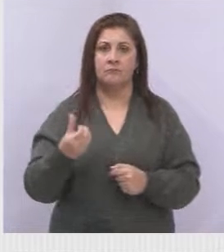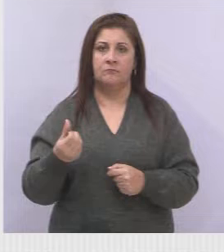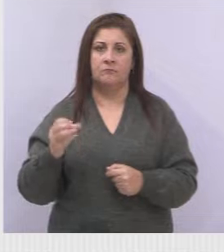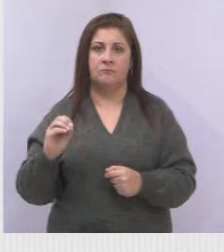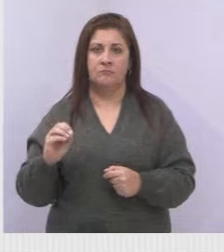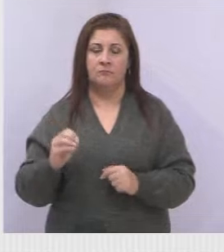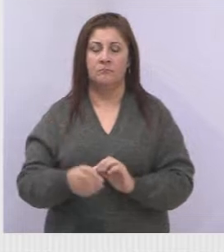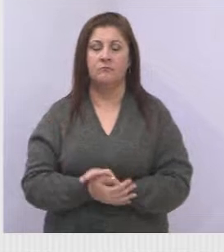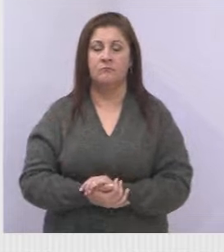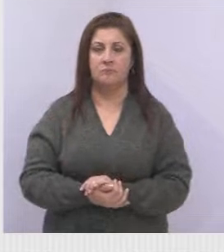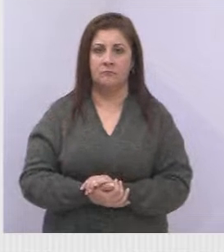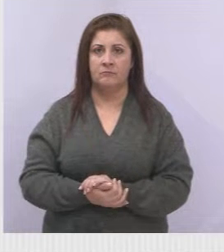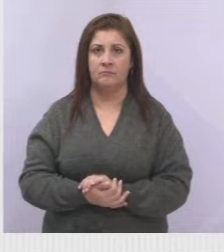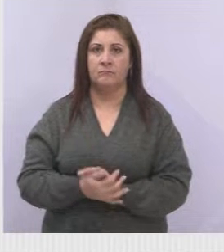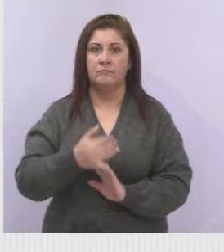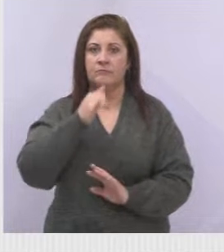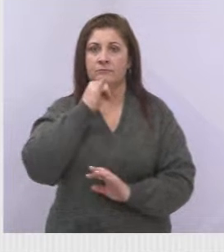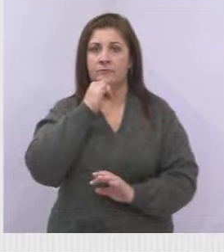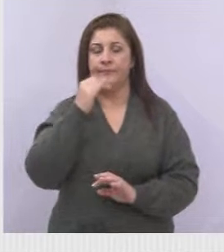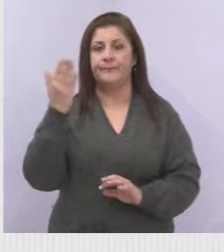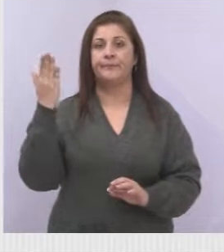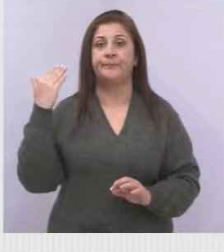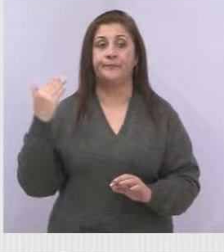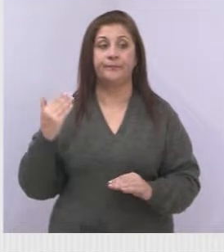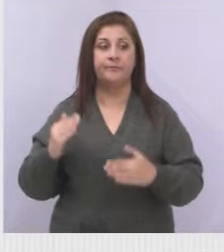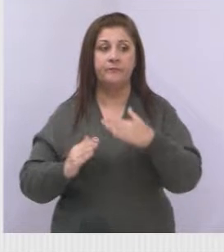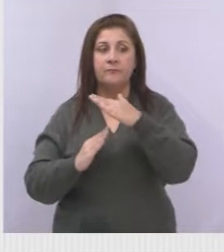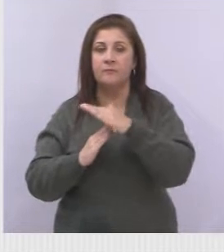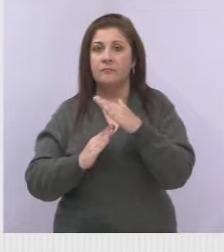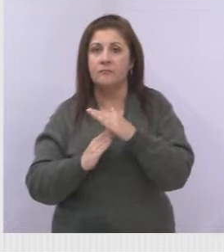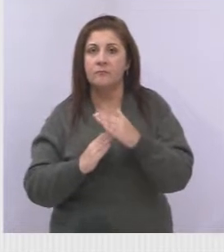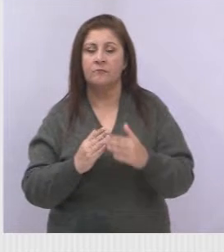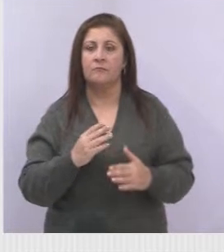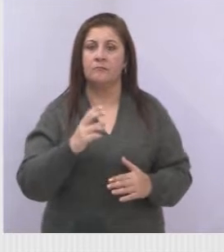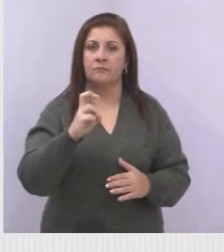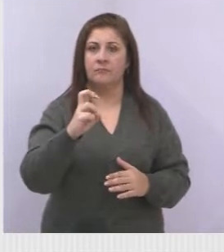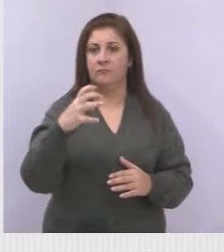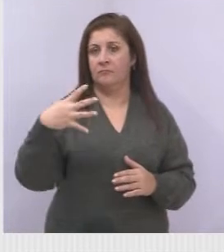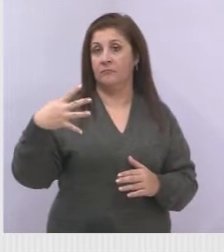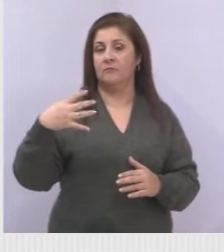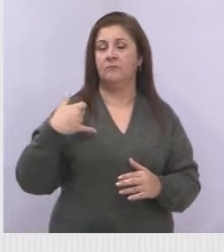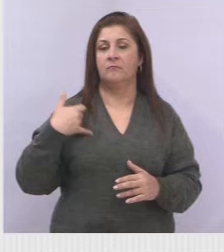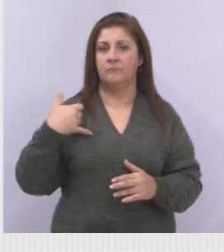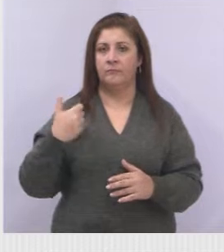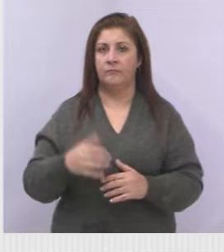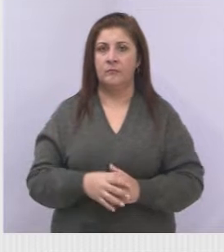1960, por exemplo, quando a média chegava aos 54 anos.